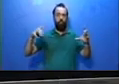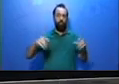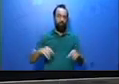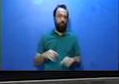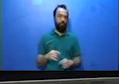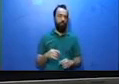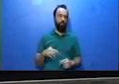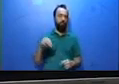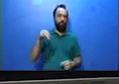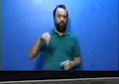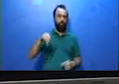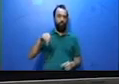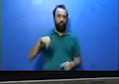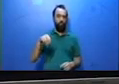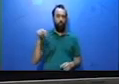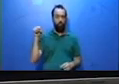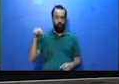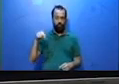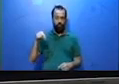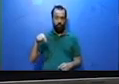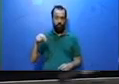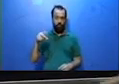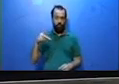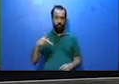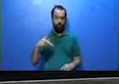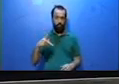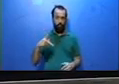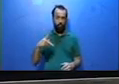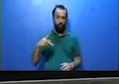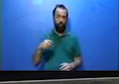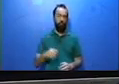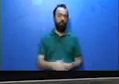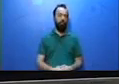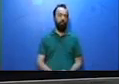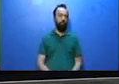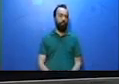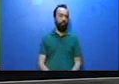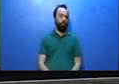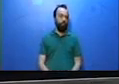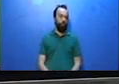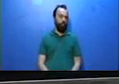Ah, com M, porque, ó, aparece o P do pato aqui, né?